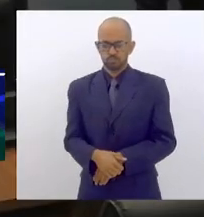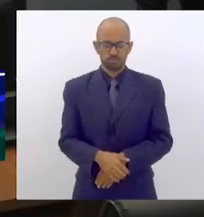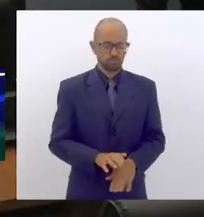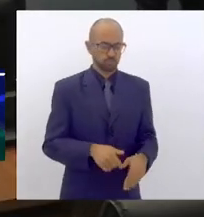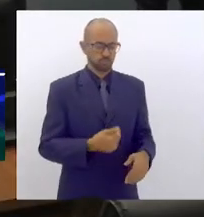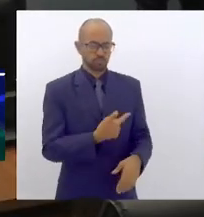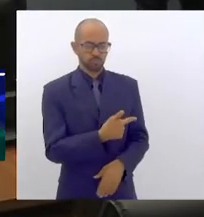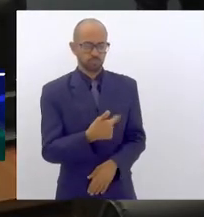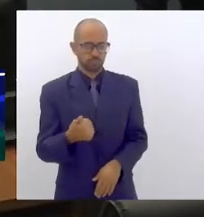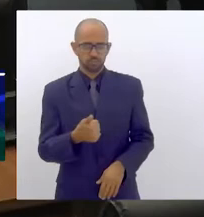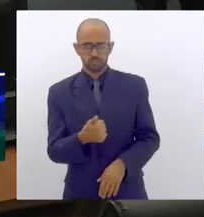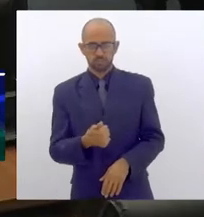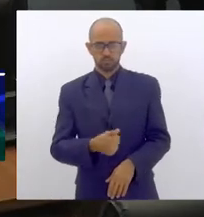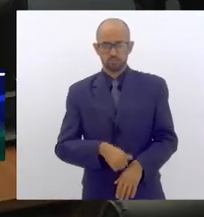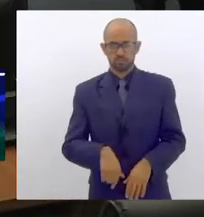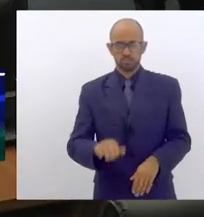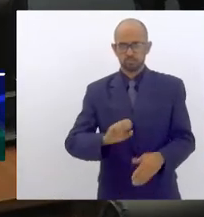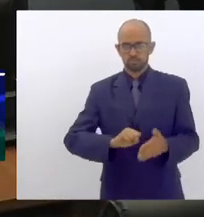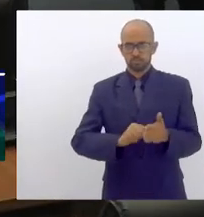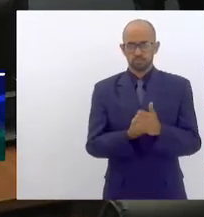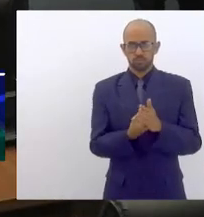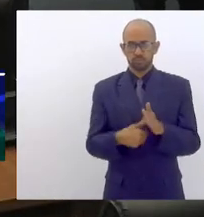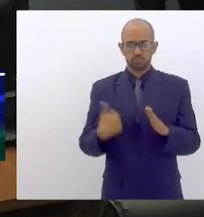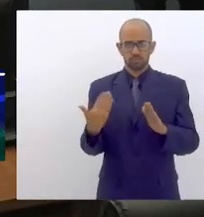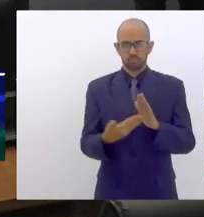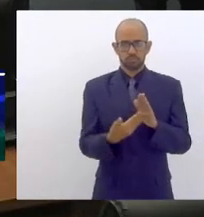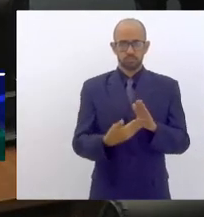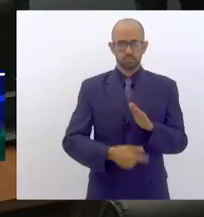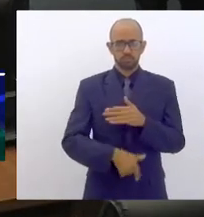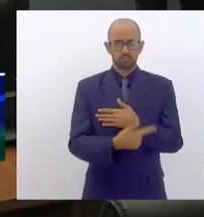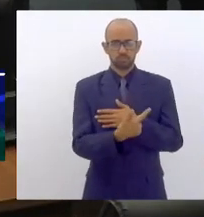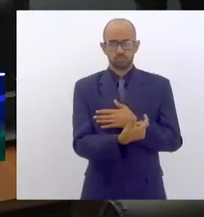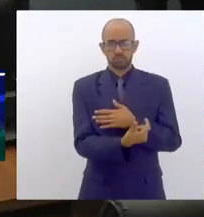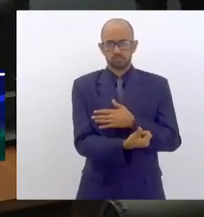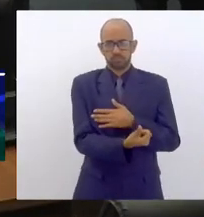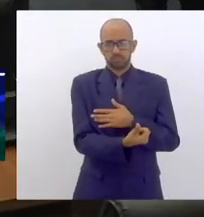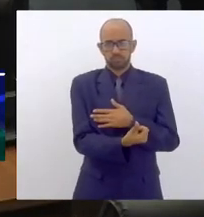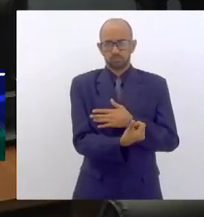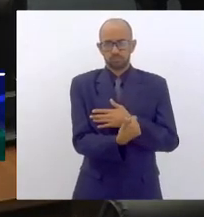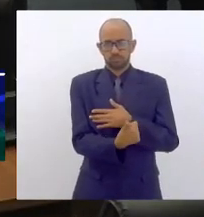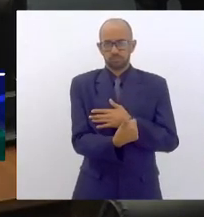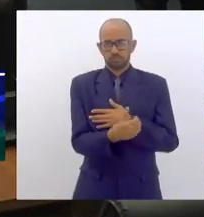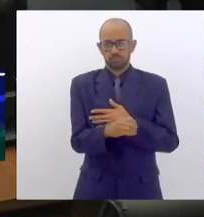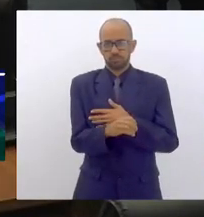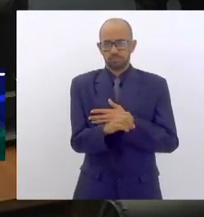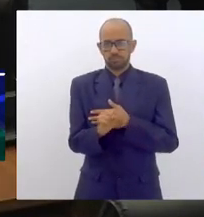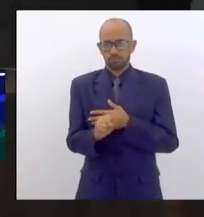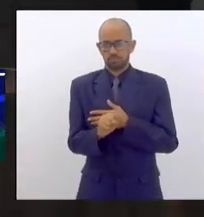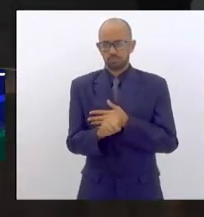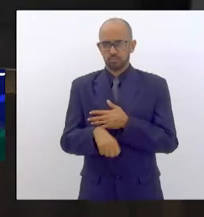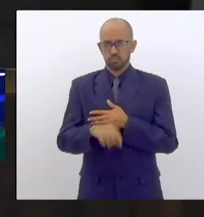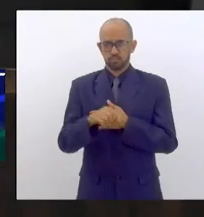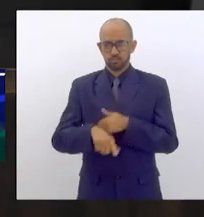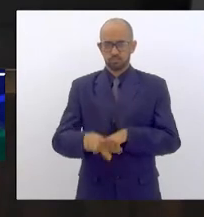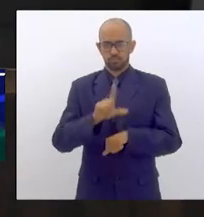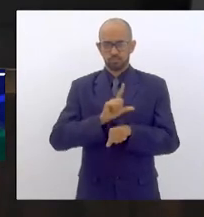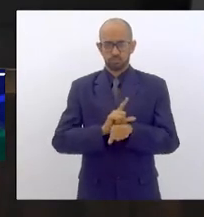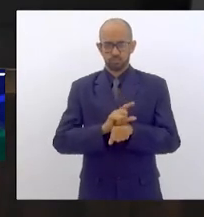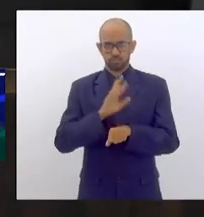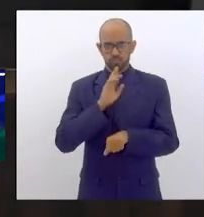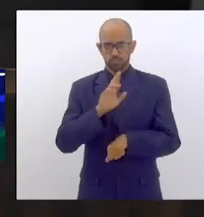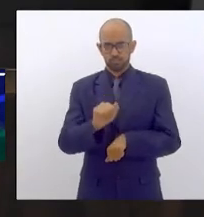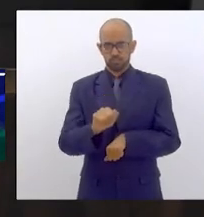21º da pauta, veto total aposto ao projeto de lei 6108 de 22, de autoria dos deputados Luiz Paulo e Rodrigo Amorim, que altera as